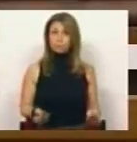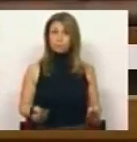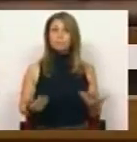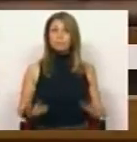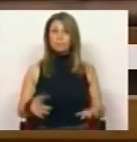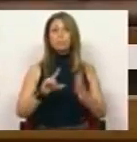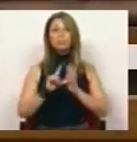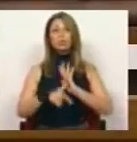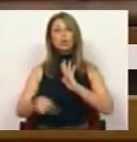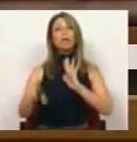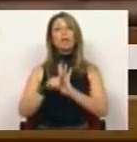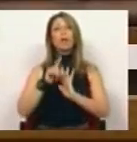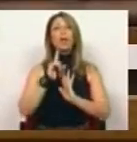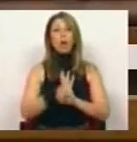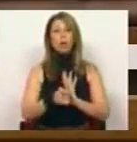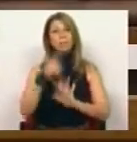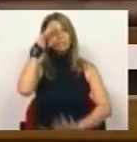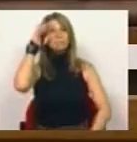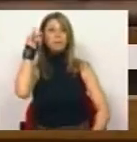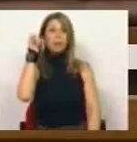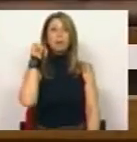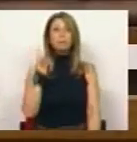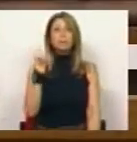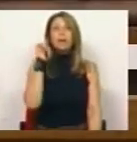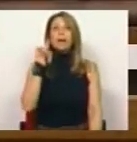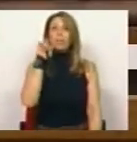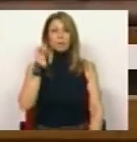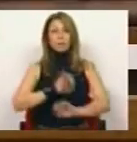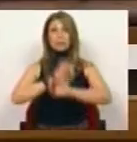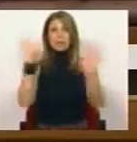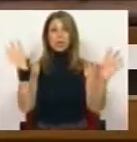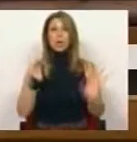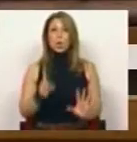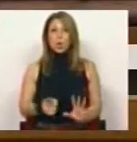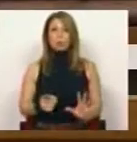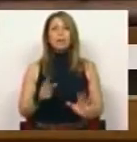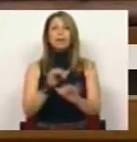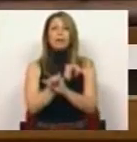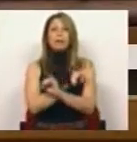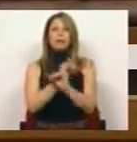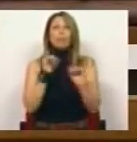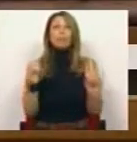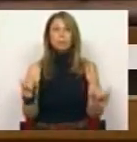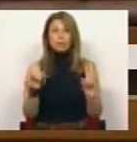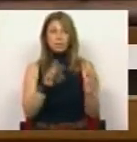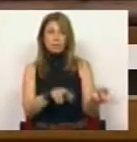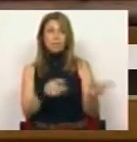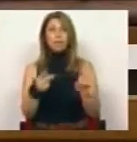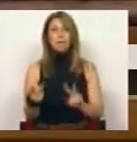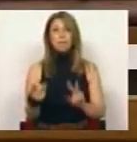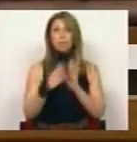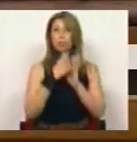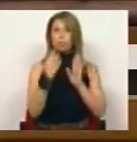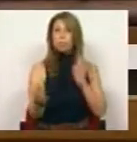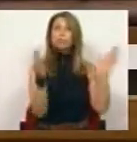presente projeto de lei com uma convicção que importa deixar clara. Não é possível alterar um modelo